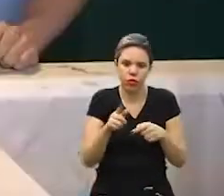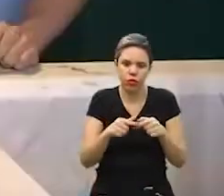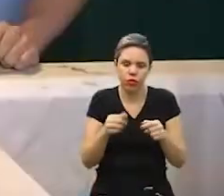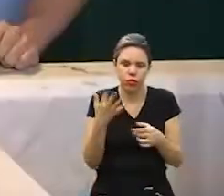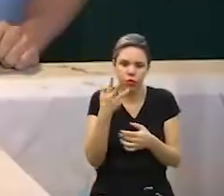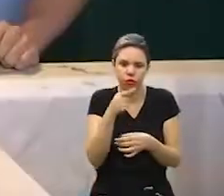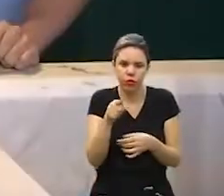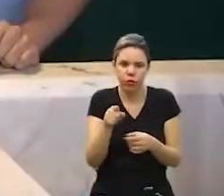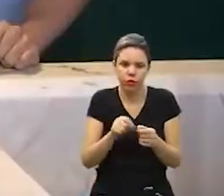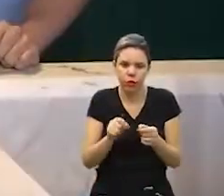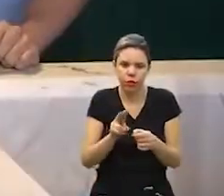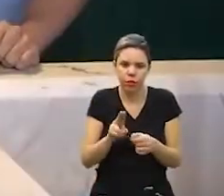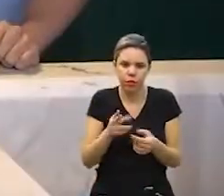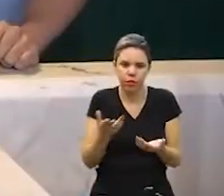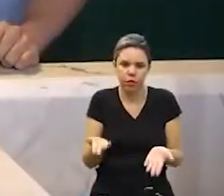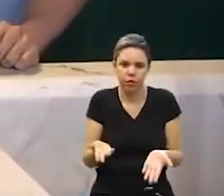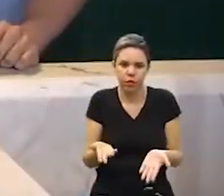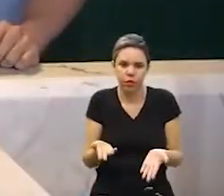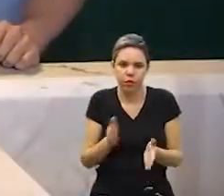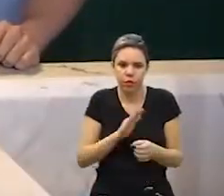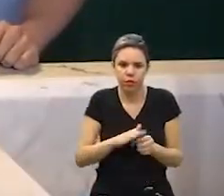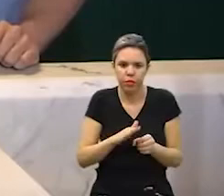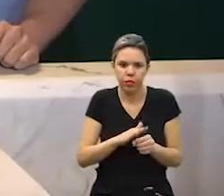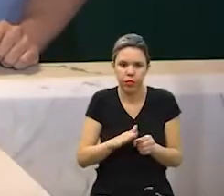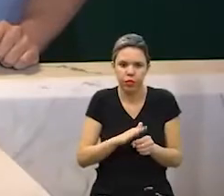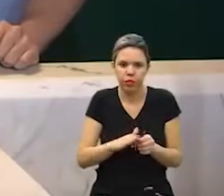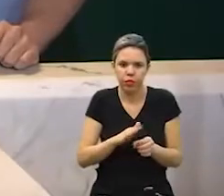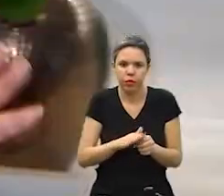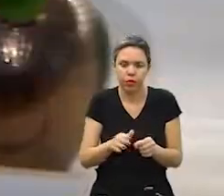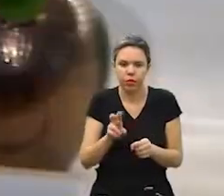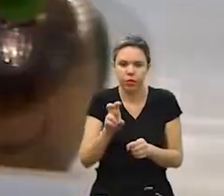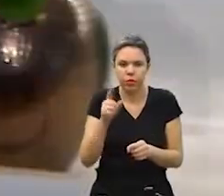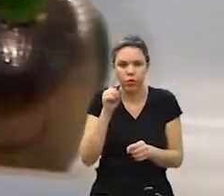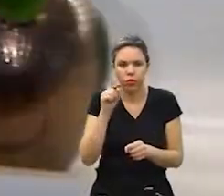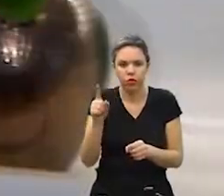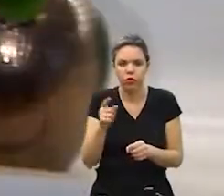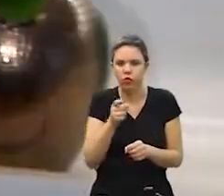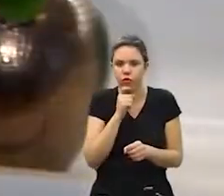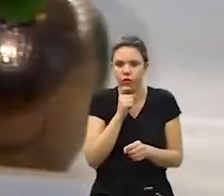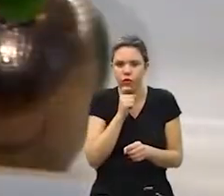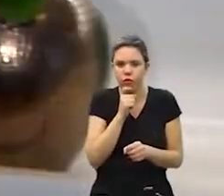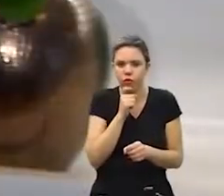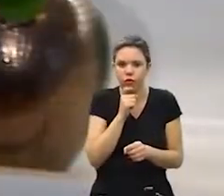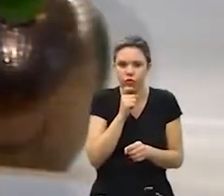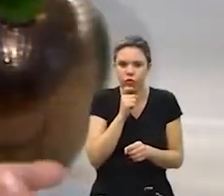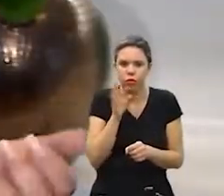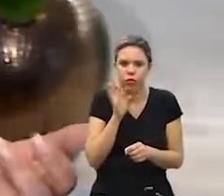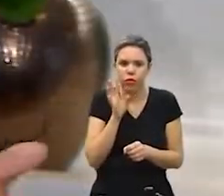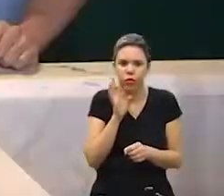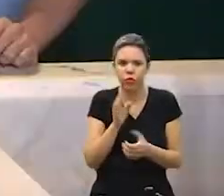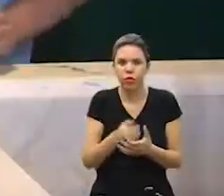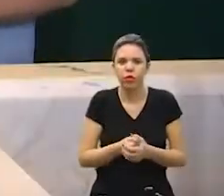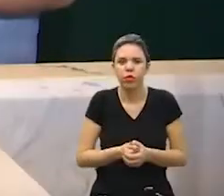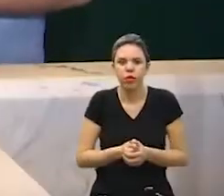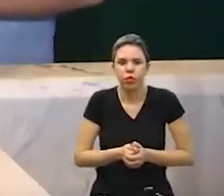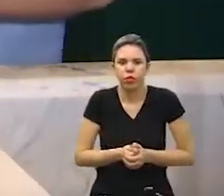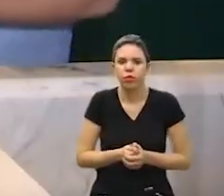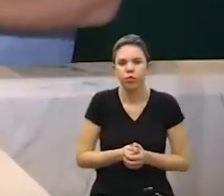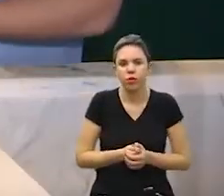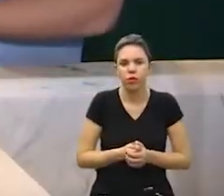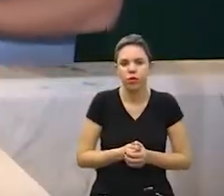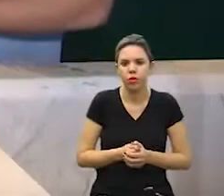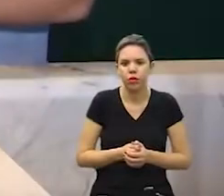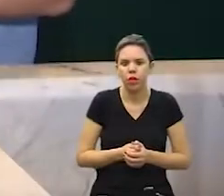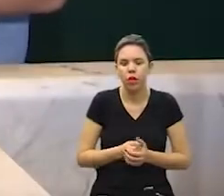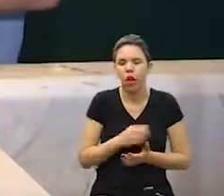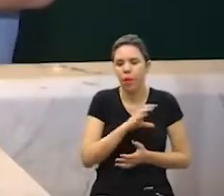mix bonitinho para você já utilizar. Já cortadinho e dura em média 5 dias na geladeira. Então é bem bacana. Mas